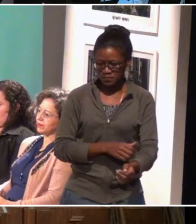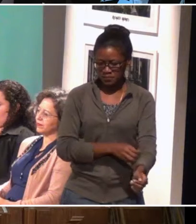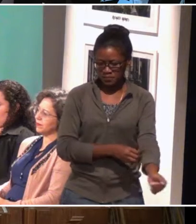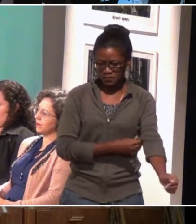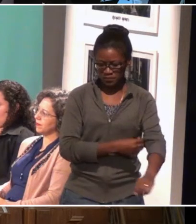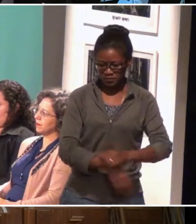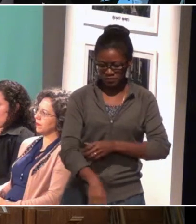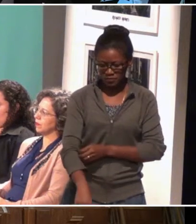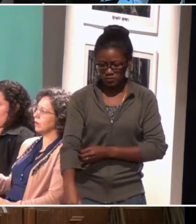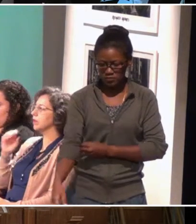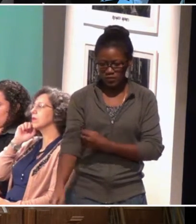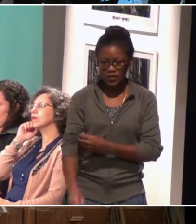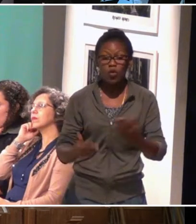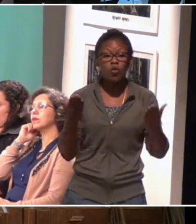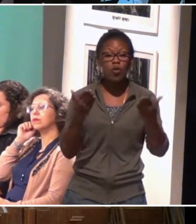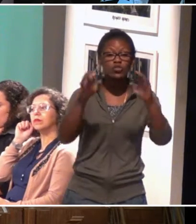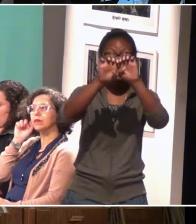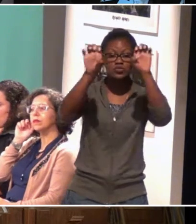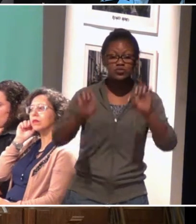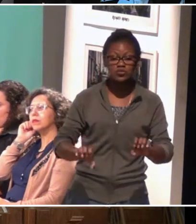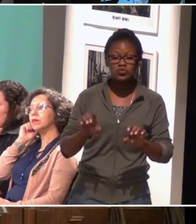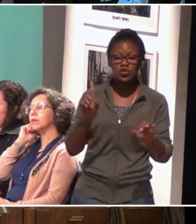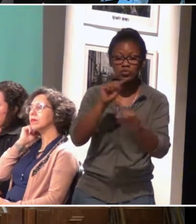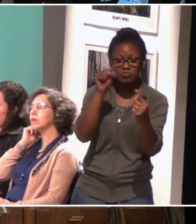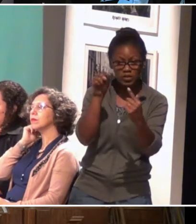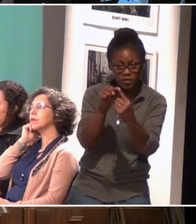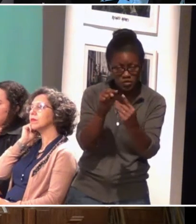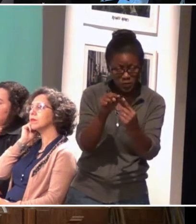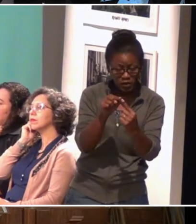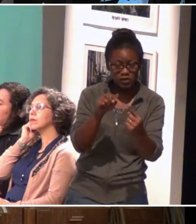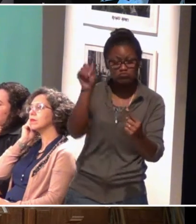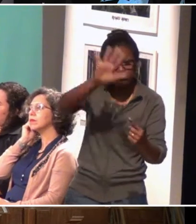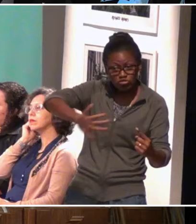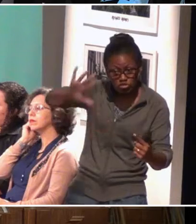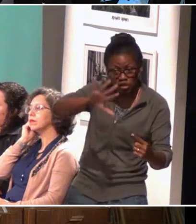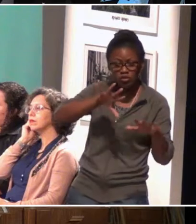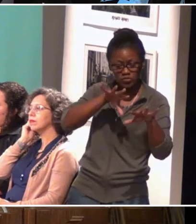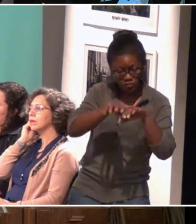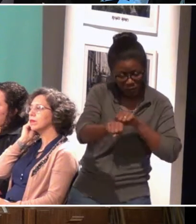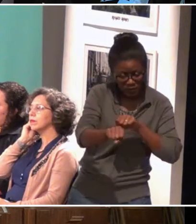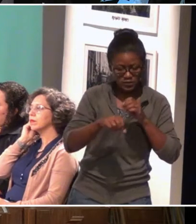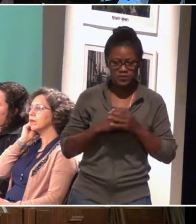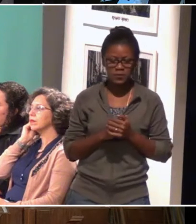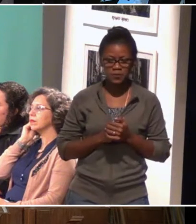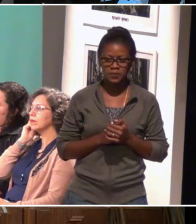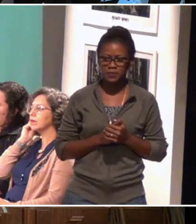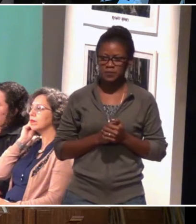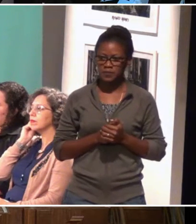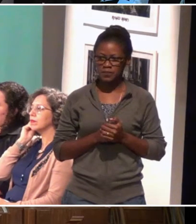A estrutura atual é da coordenação geral, o apoio administrativo e o núcleo de formação. Que vocês